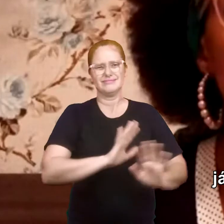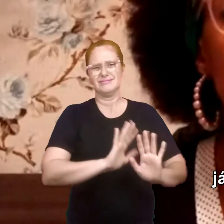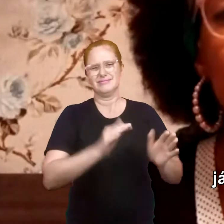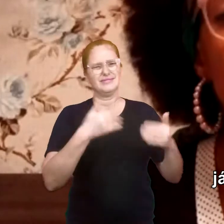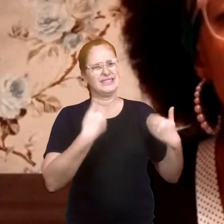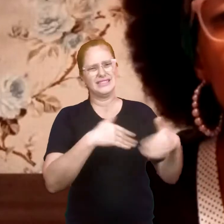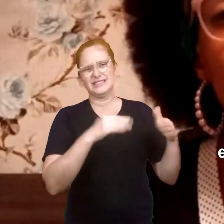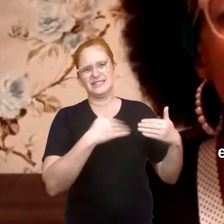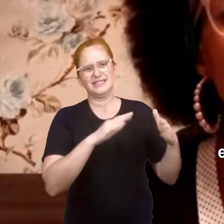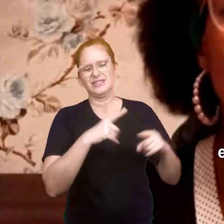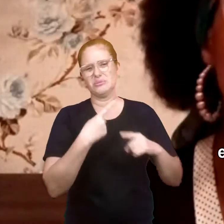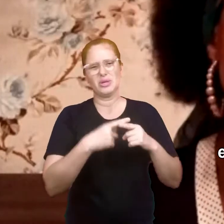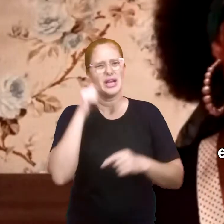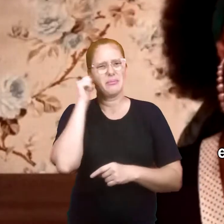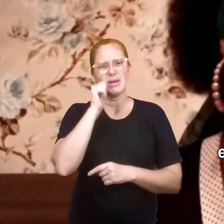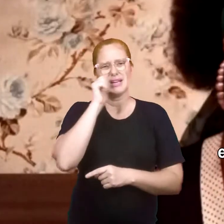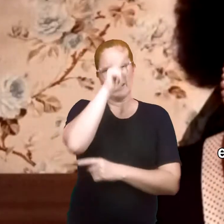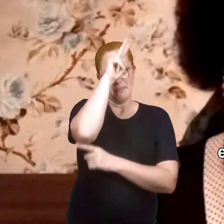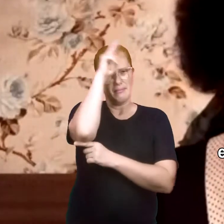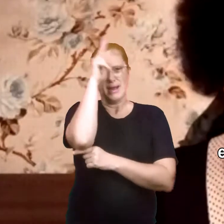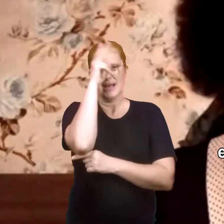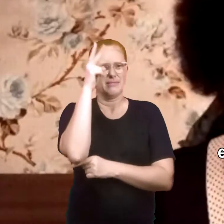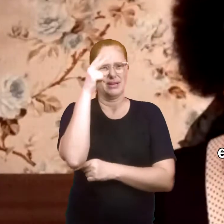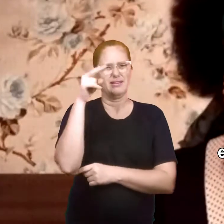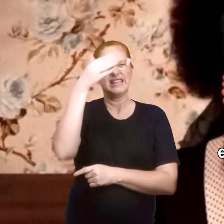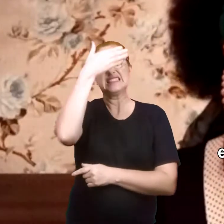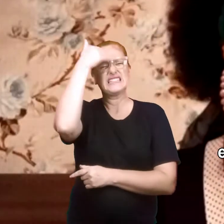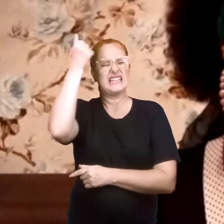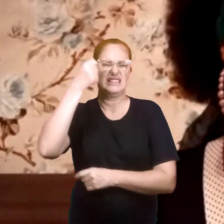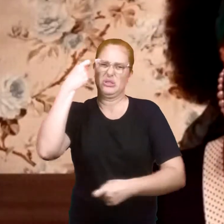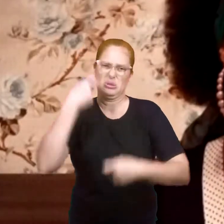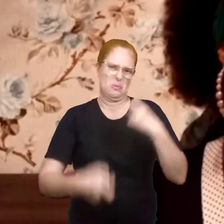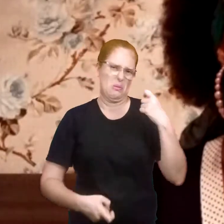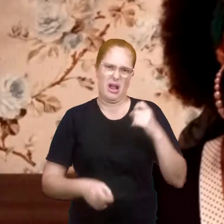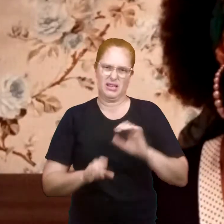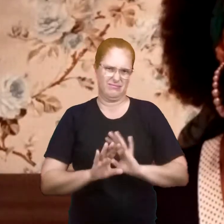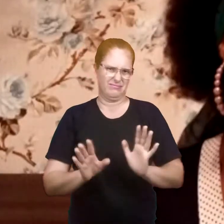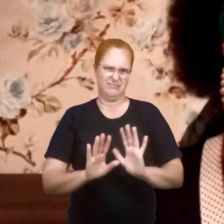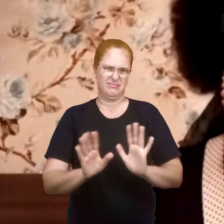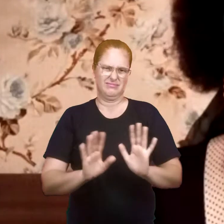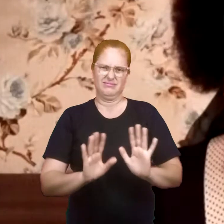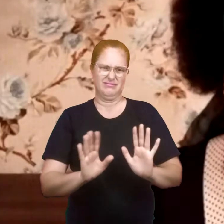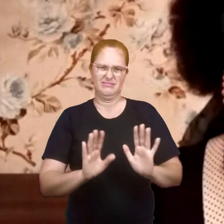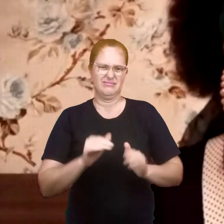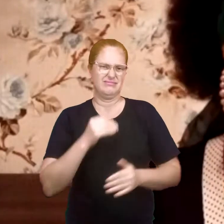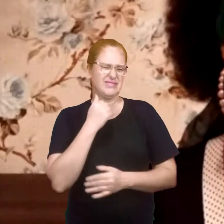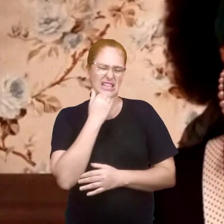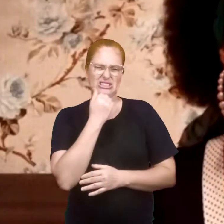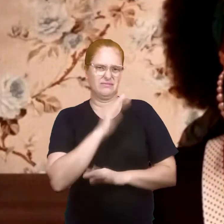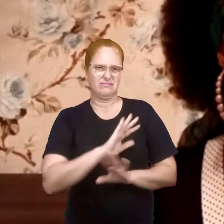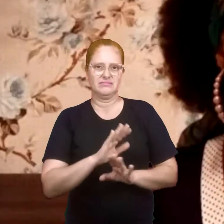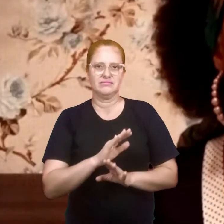estava muito bêbada e provavelmente não ia nem lembrar que tinha sido estuprada. Já os caras,